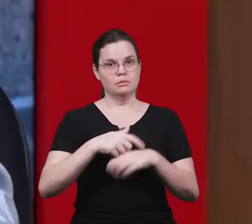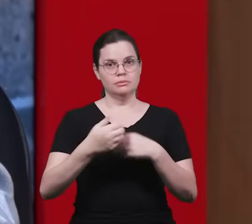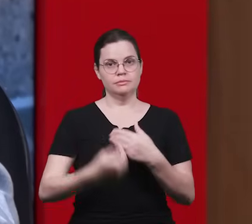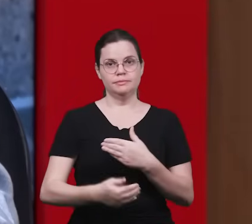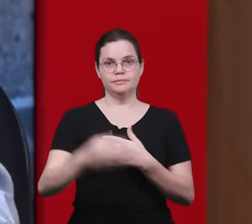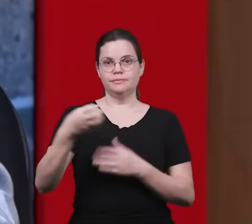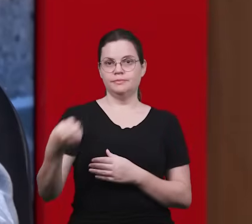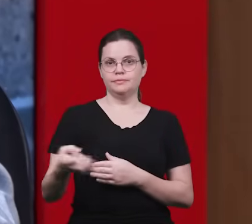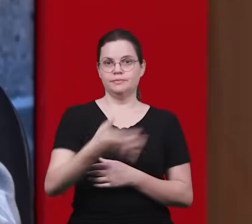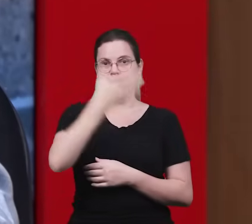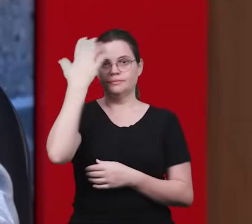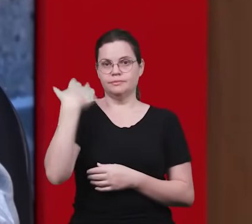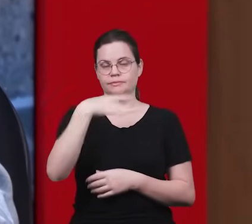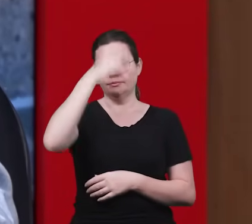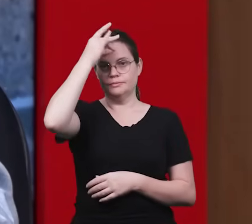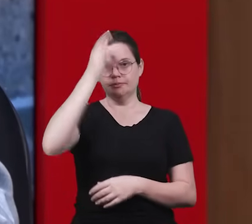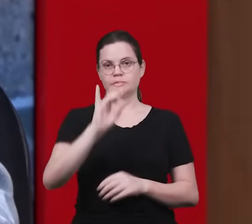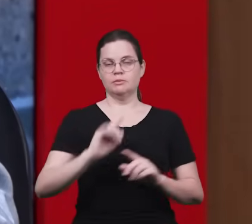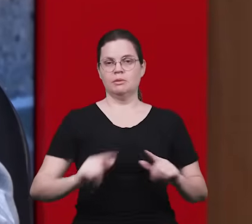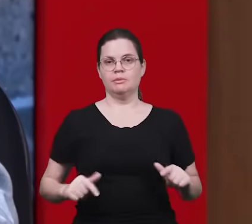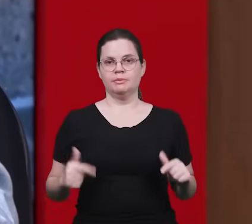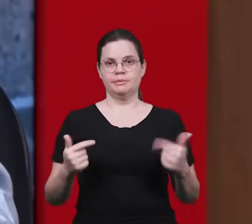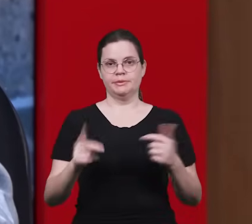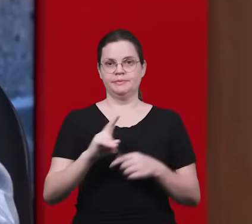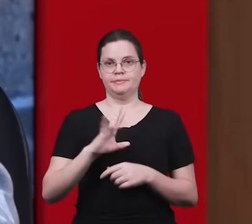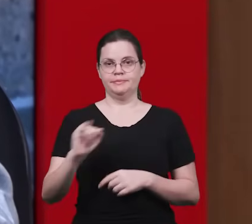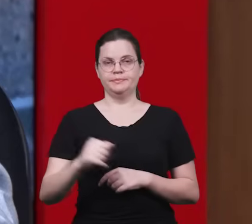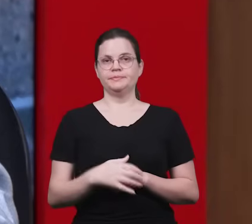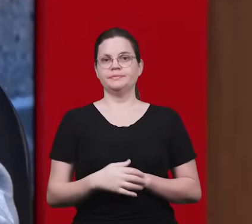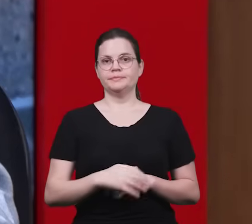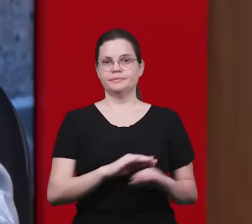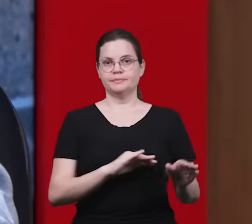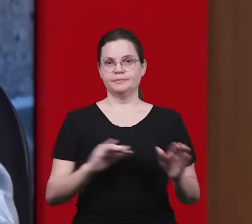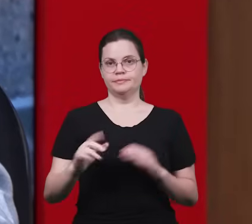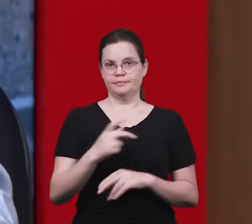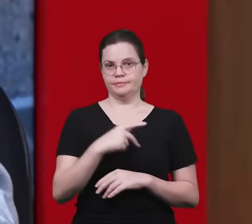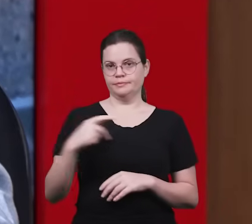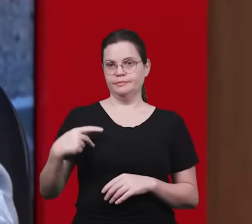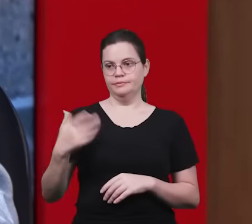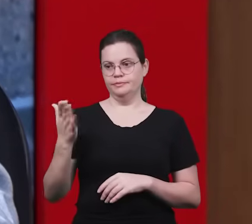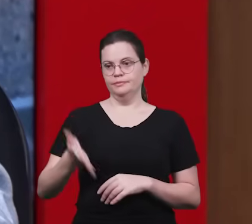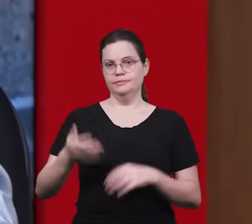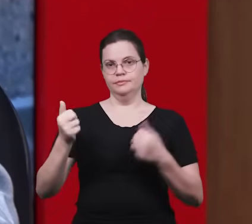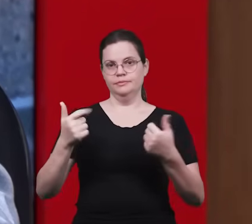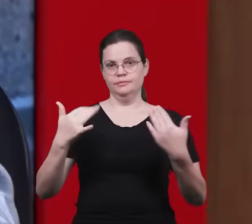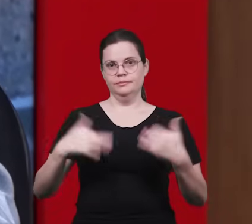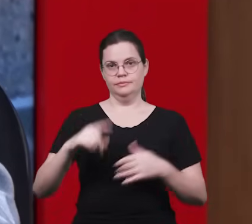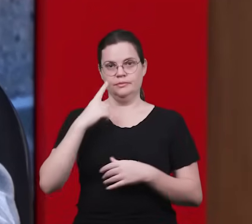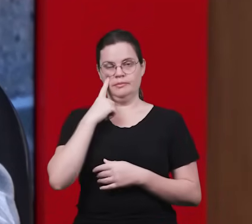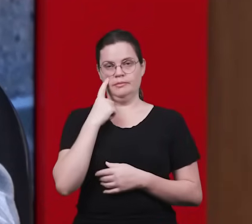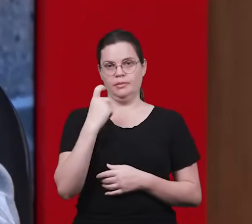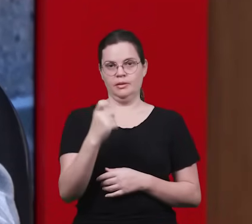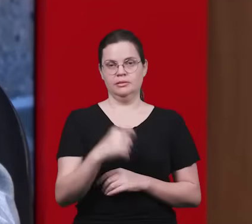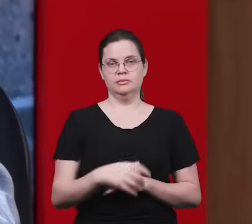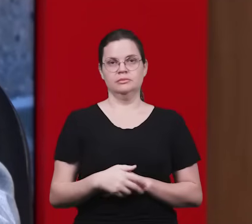aquilo que o Espírito Santo haveria de fazer. Aquilo que o pastor Edilson colocou, muito interessante, porque